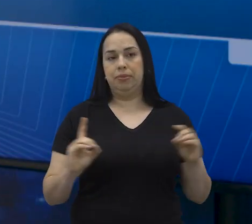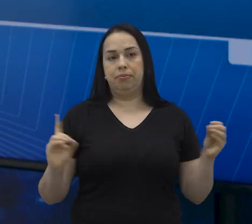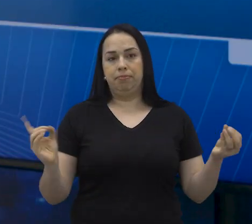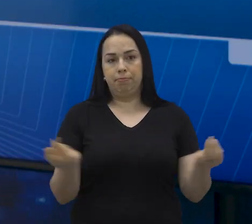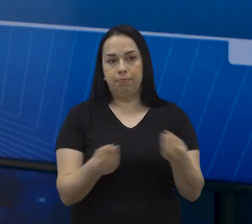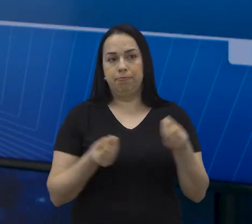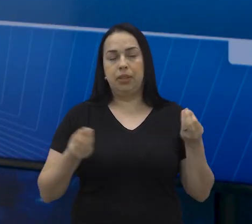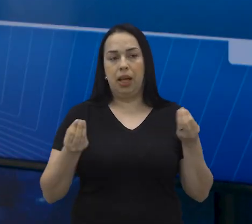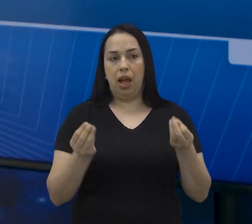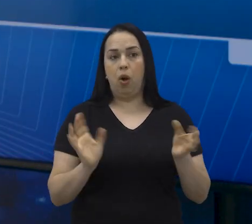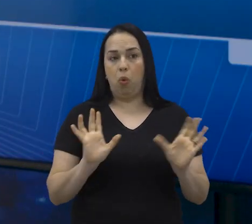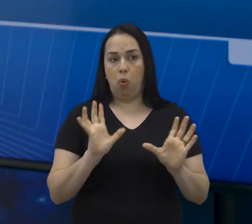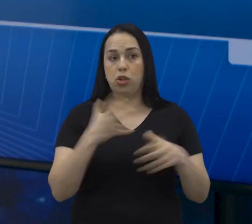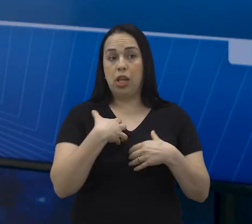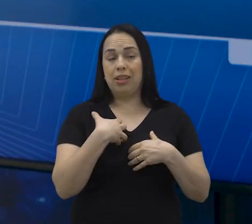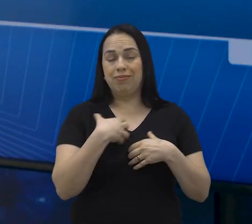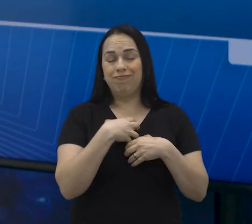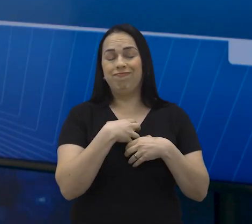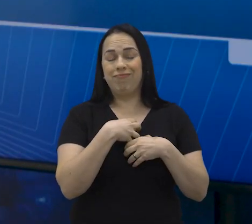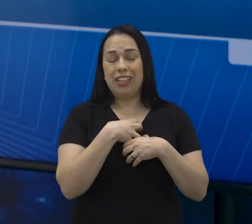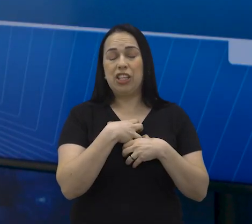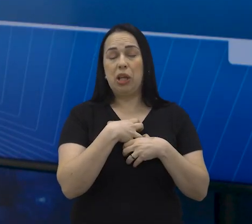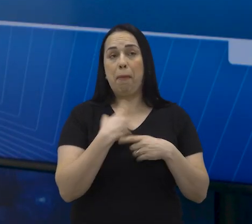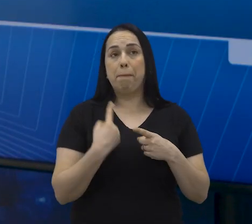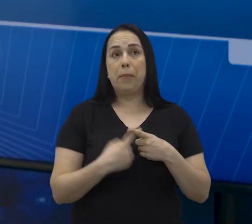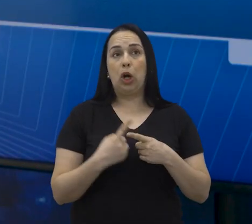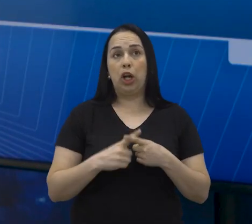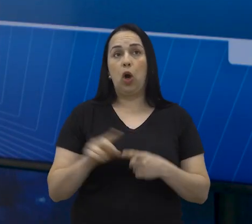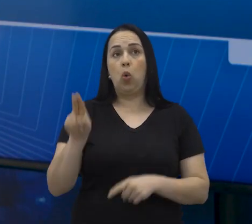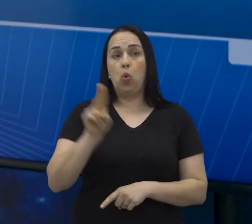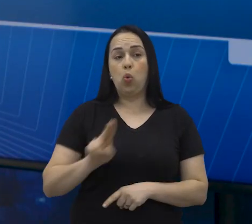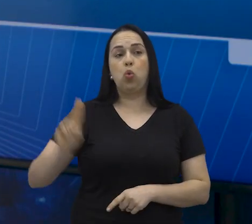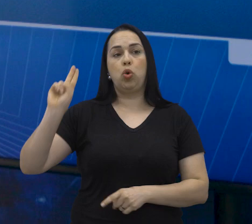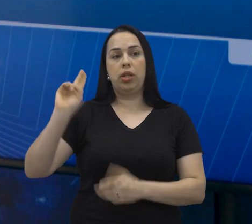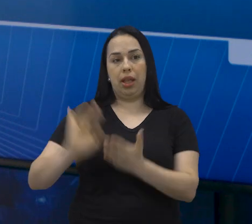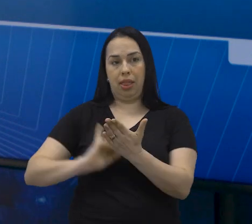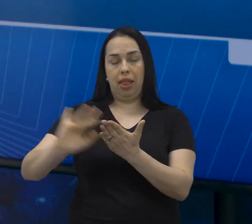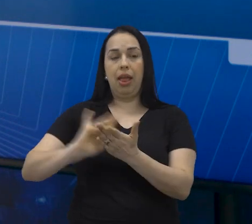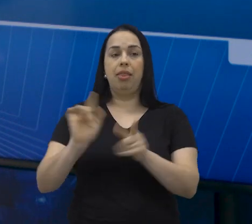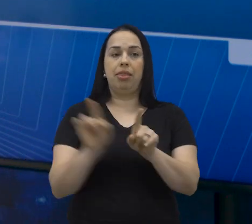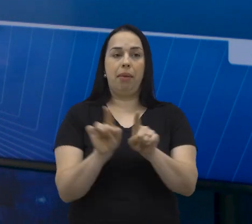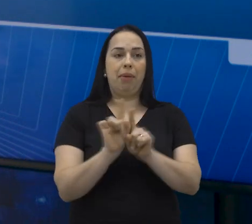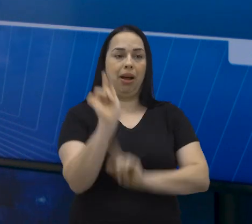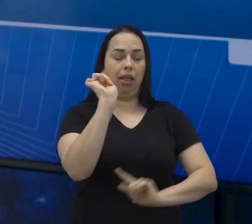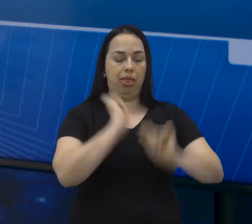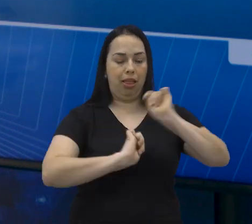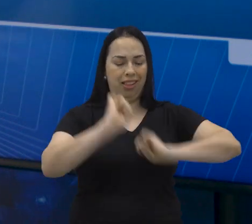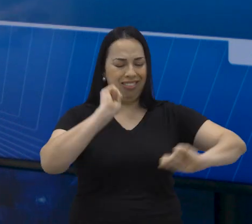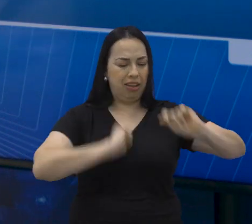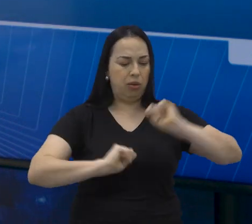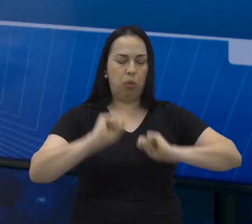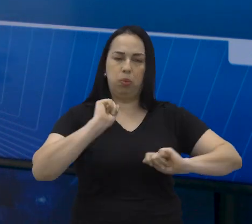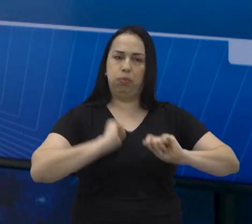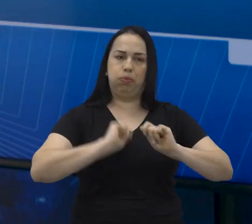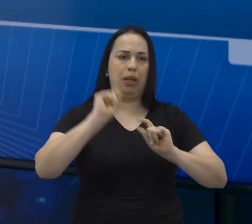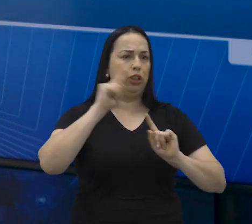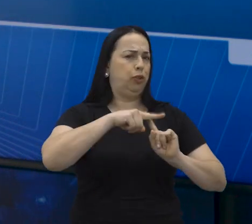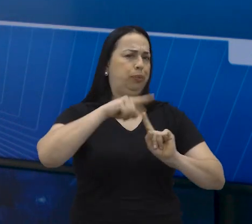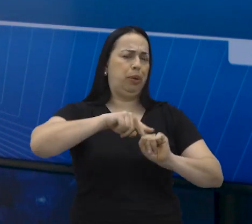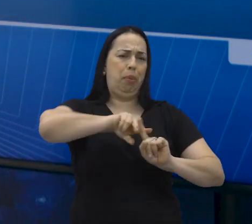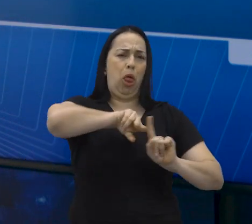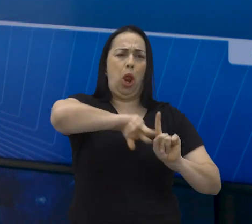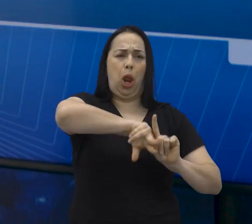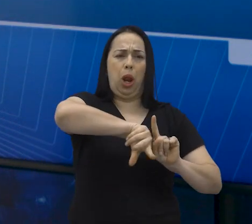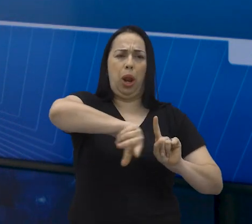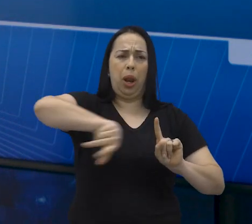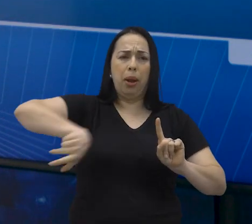traz aí como um sintoma do abuso do celular, transtornos de ansiedade, né? De diversas classificações, a gente